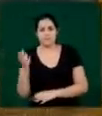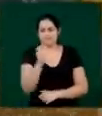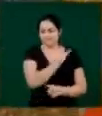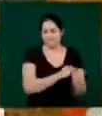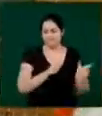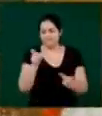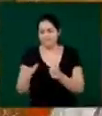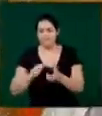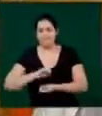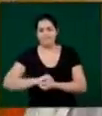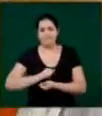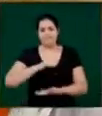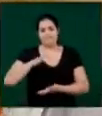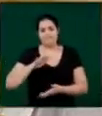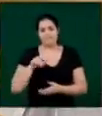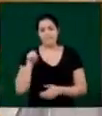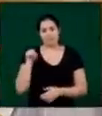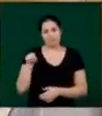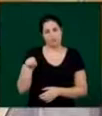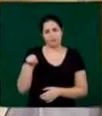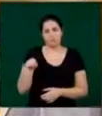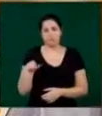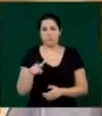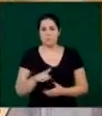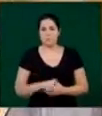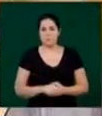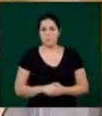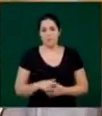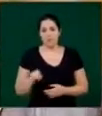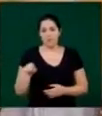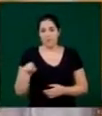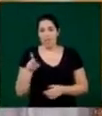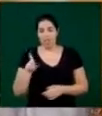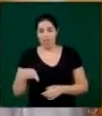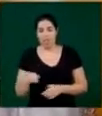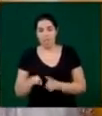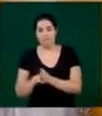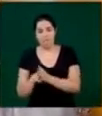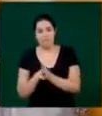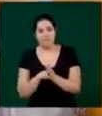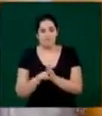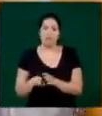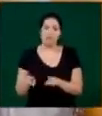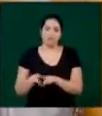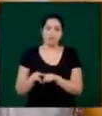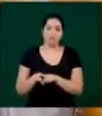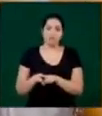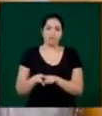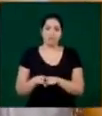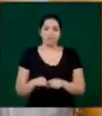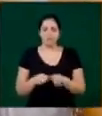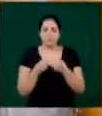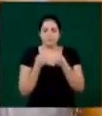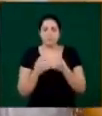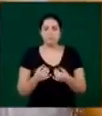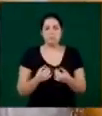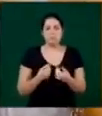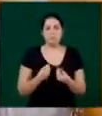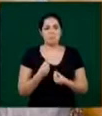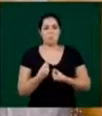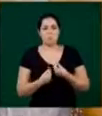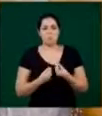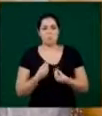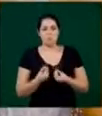o da Priscila Rampin, que é além de artista, também é pesquisadora. Priscila, conta um pouquinho para a gente como que surgiu a ideia